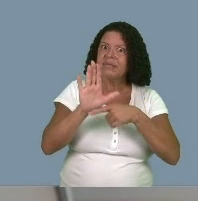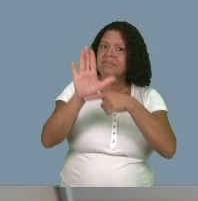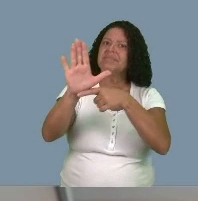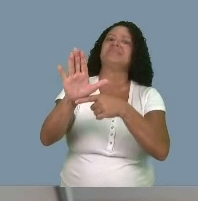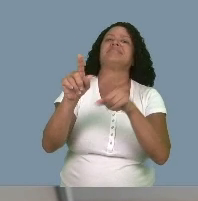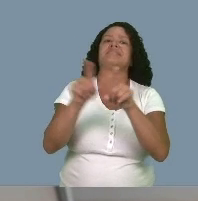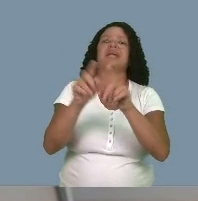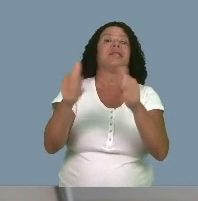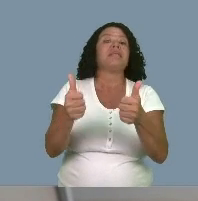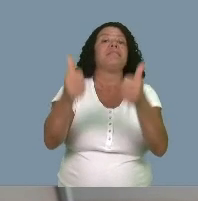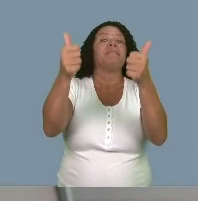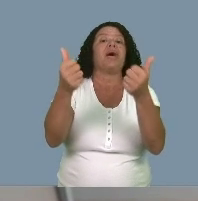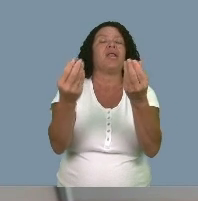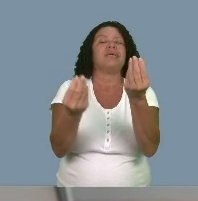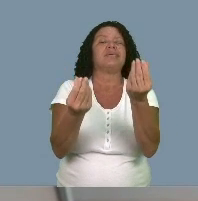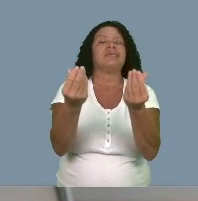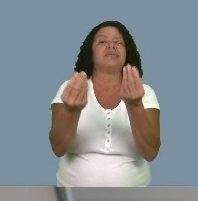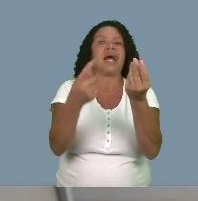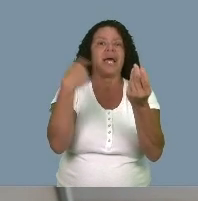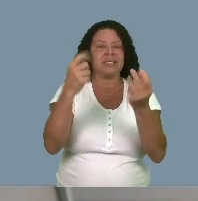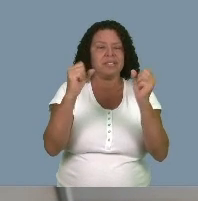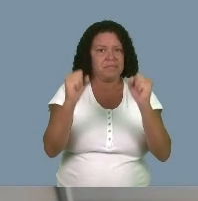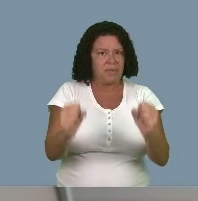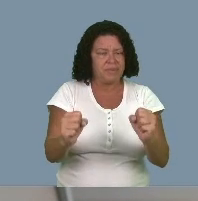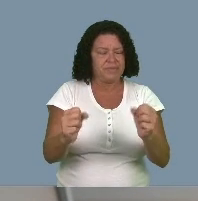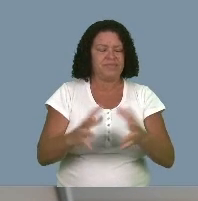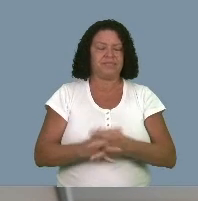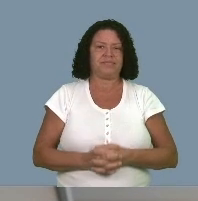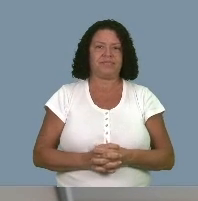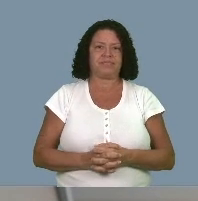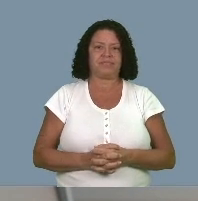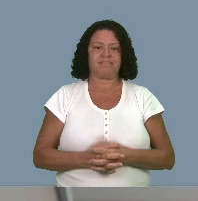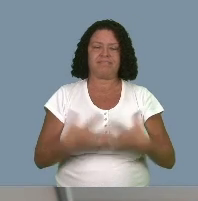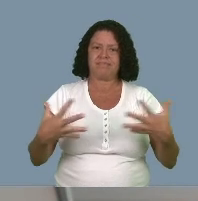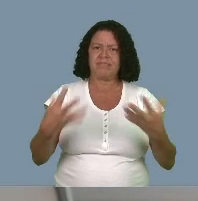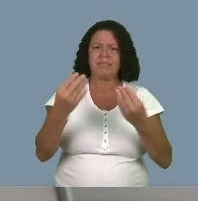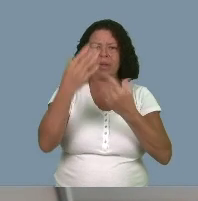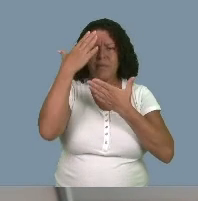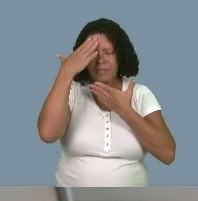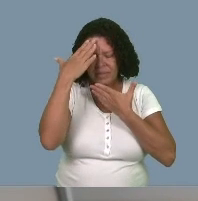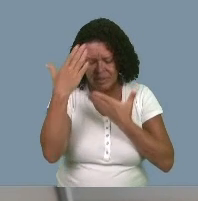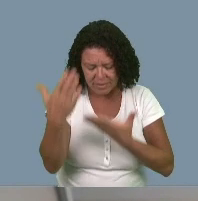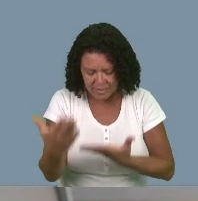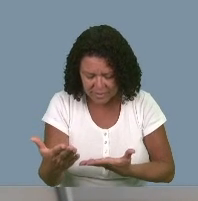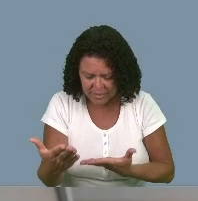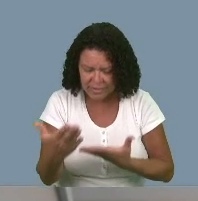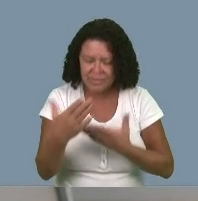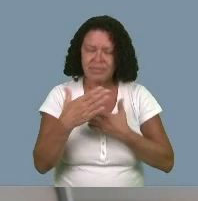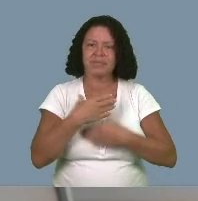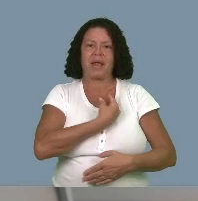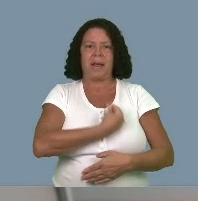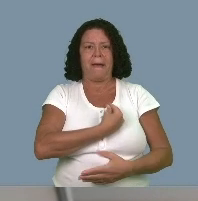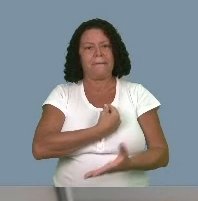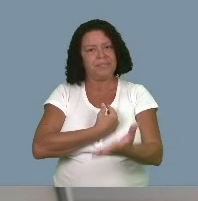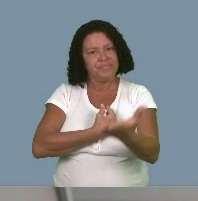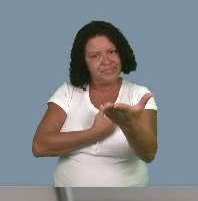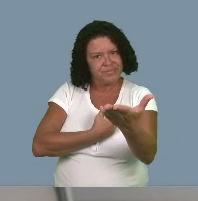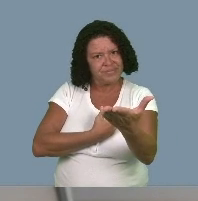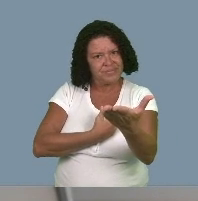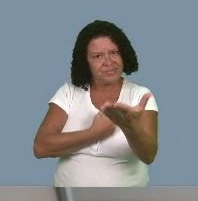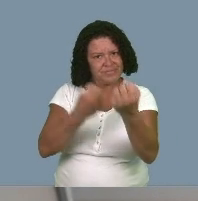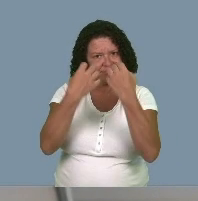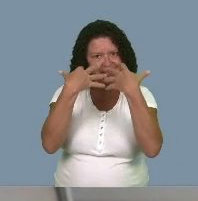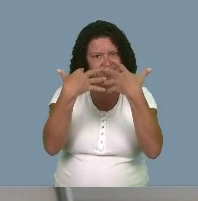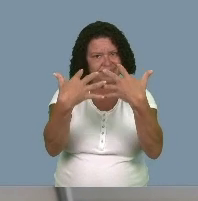da melhor maneira que pudermos. Eu quero agradecer muito a presença de vocês, a audiência